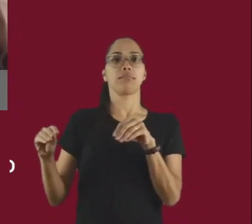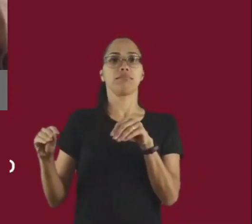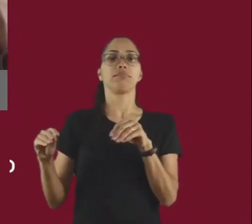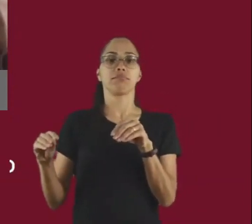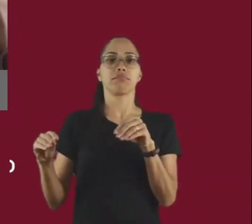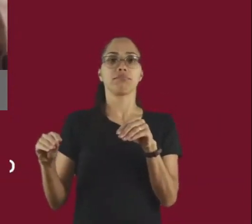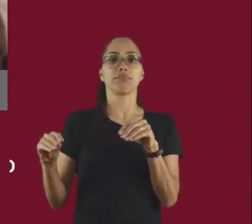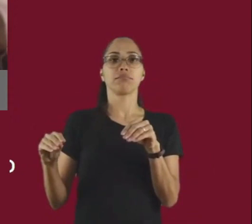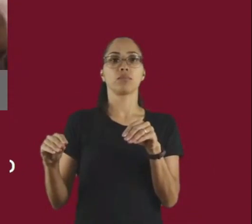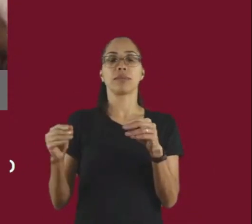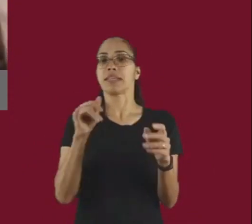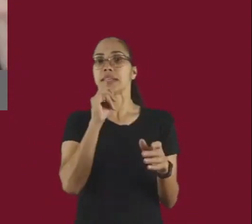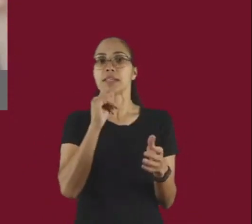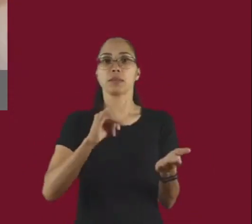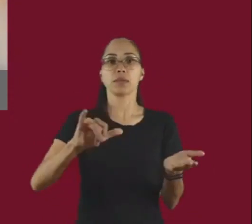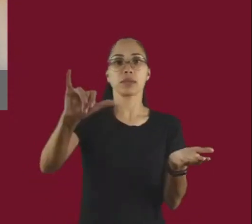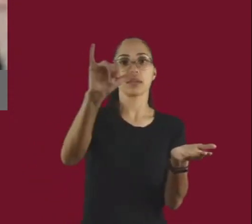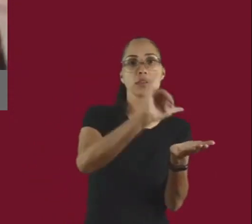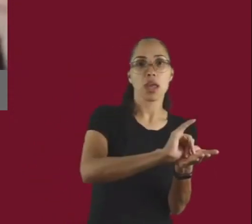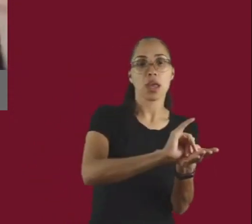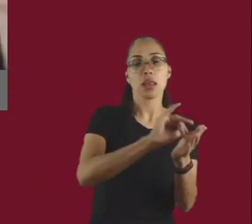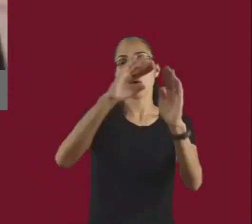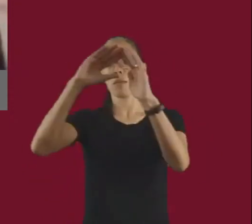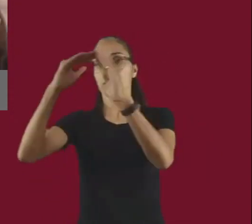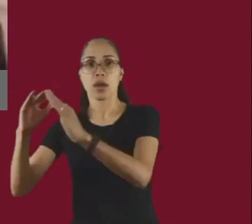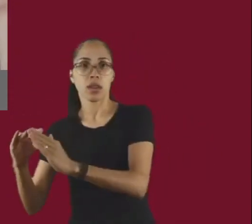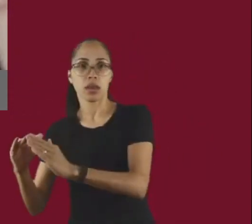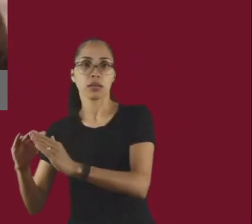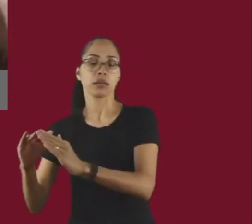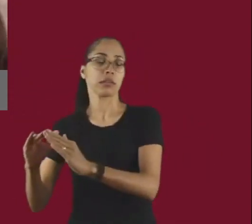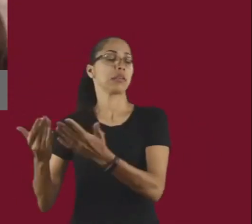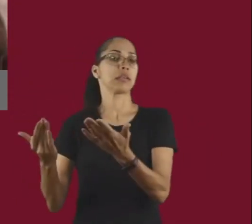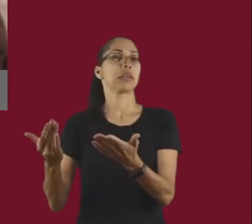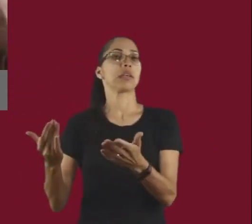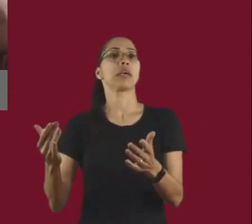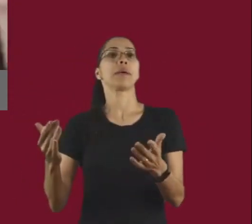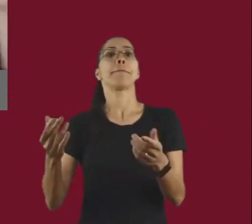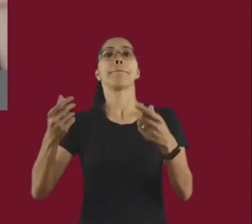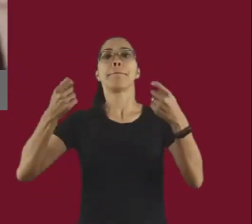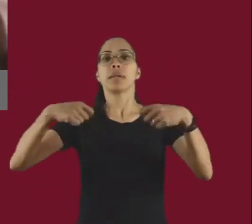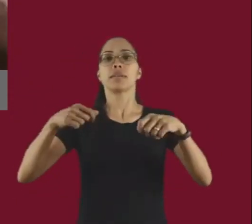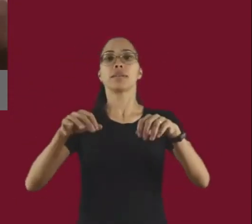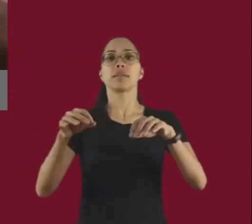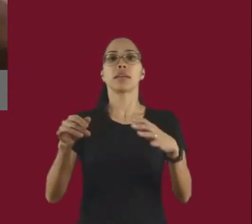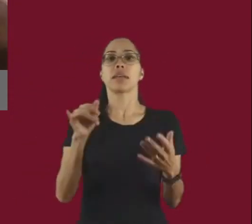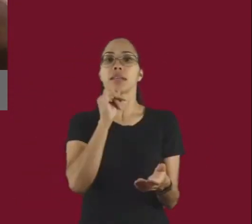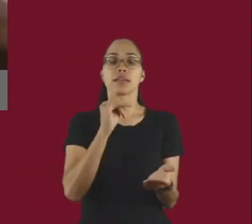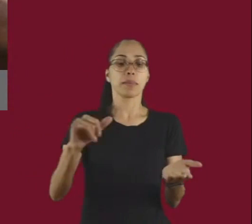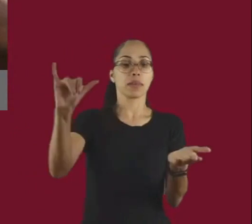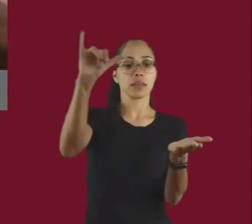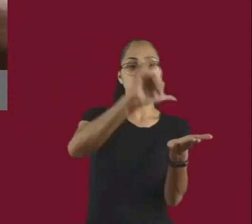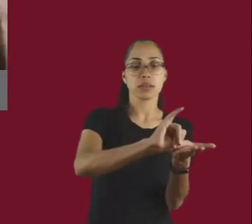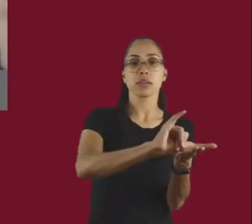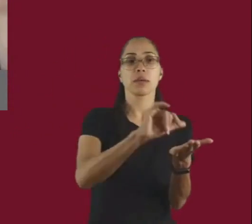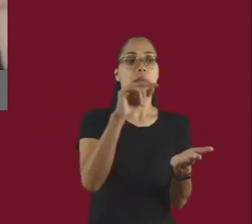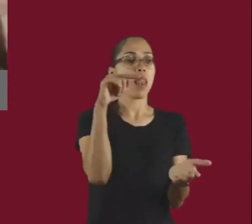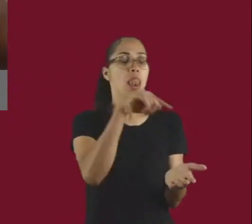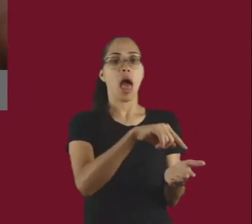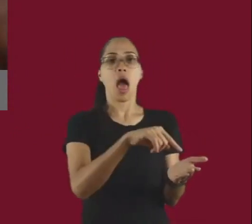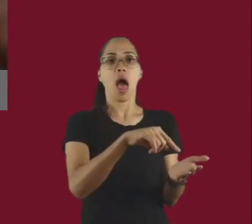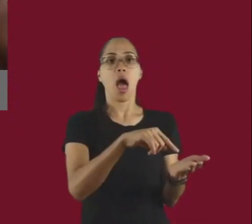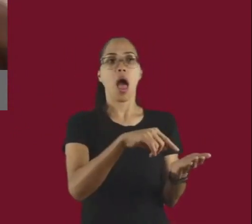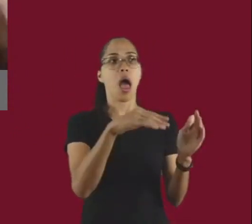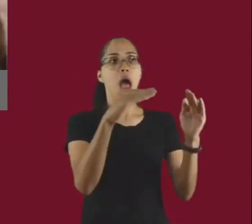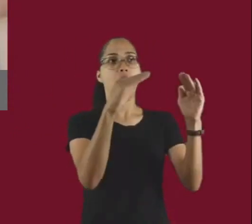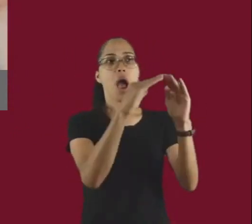desse planeta. Ou seja, os centros é onde está a vida. e não onde estão os mercados. Isso não